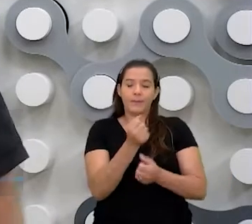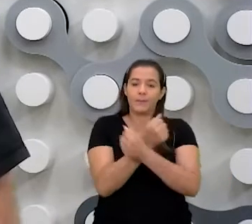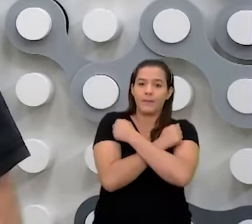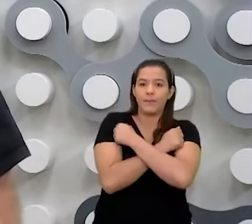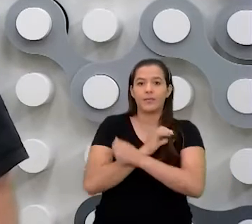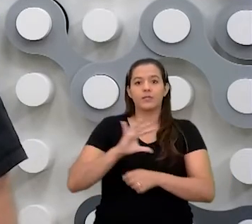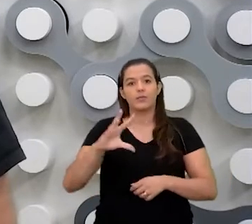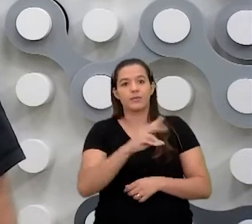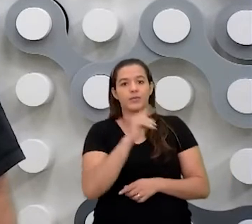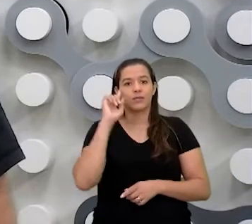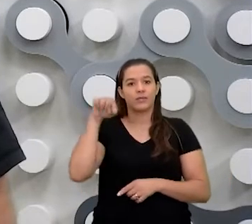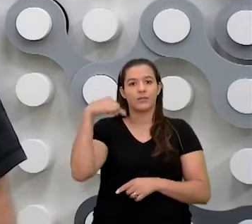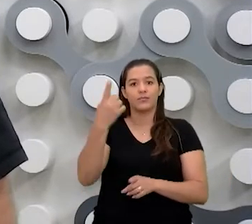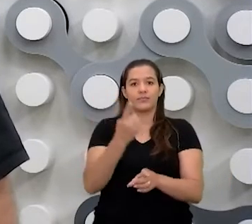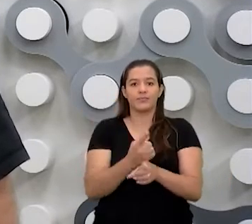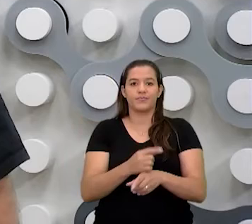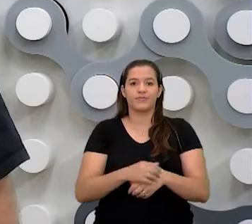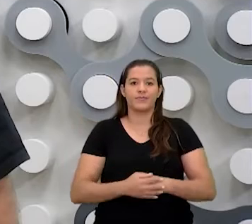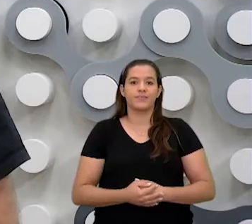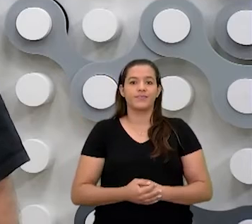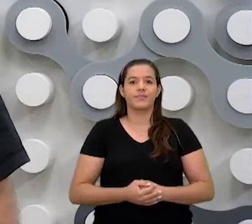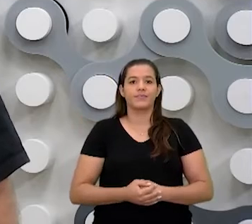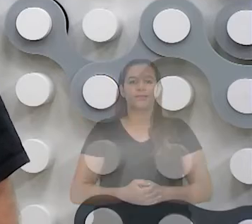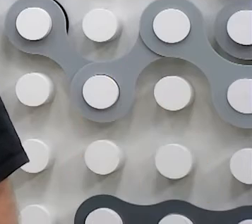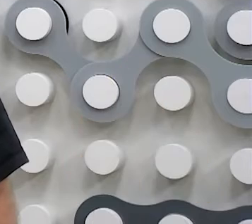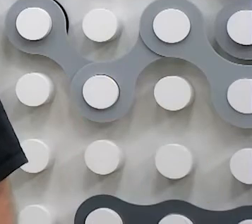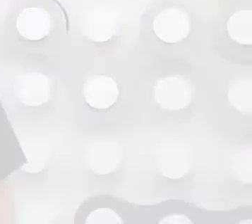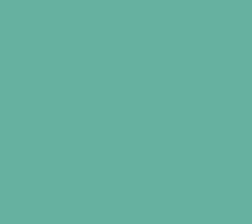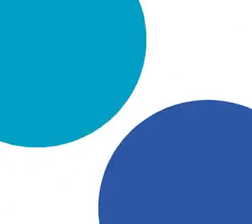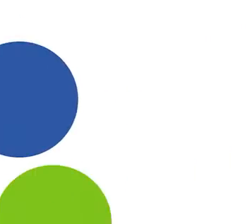abraço a todos e até a próxima.